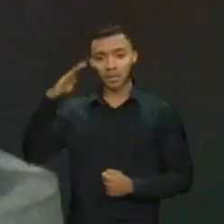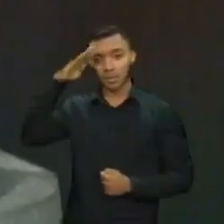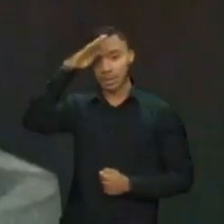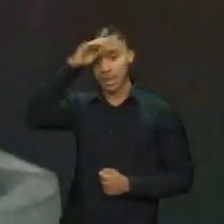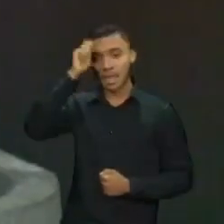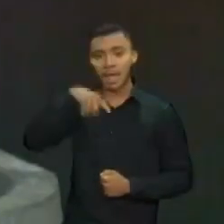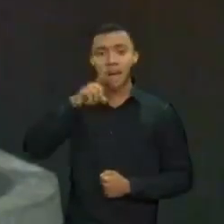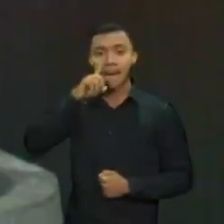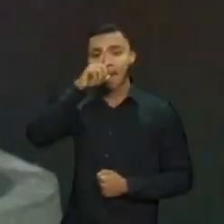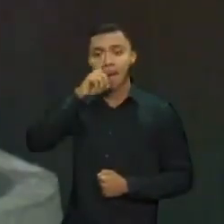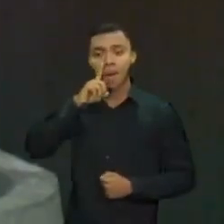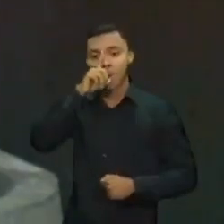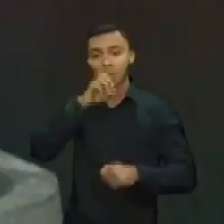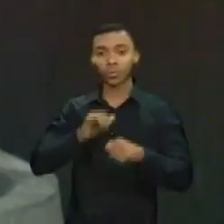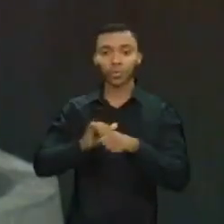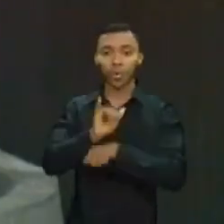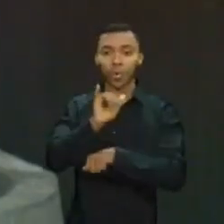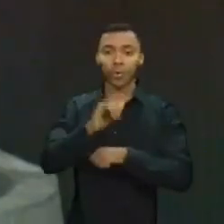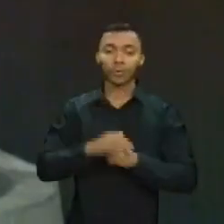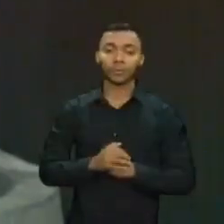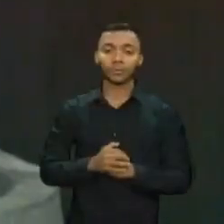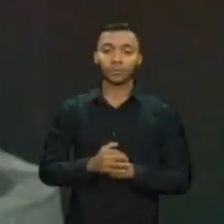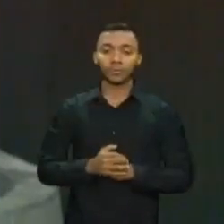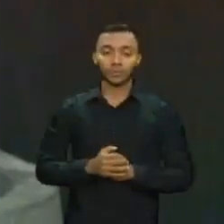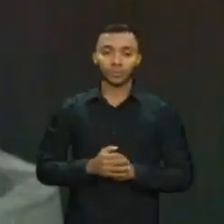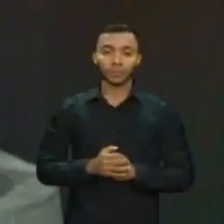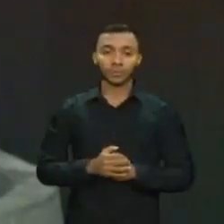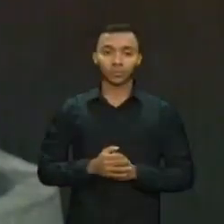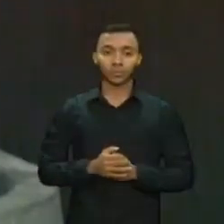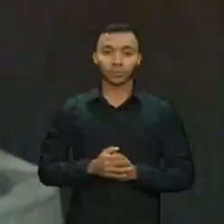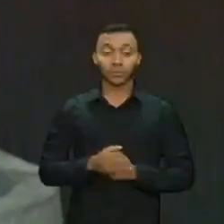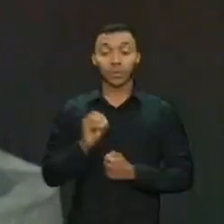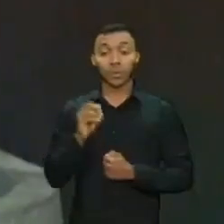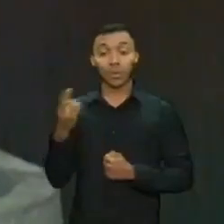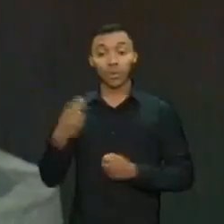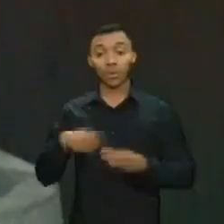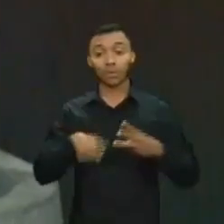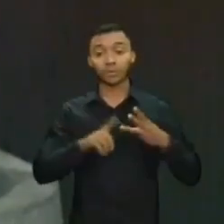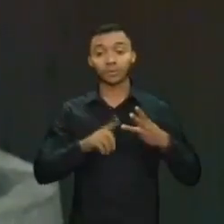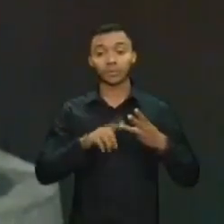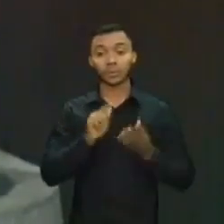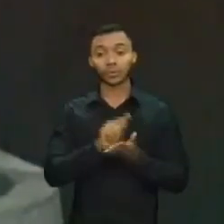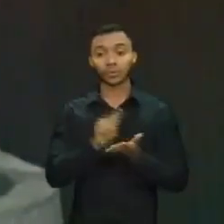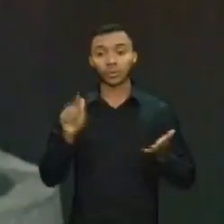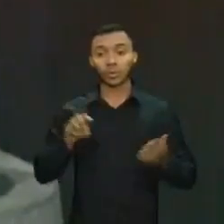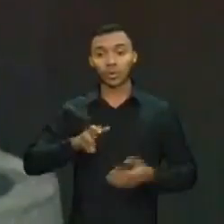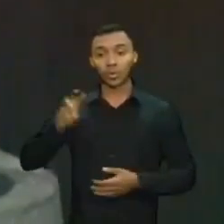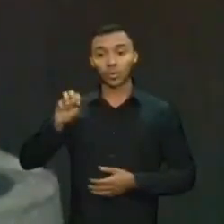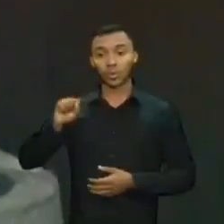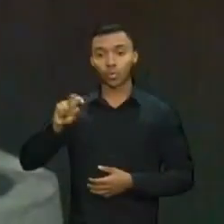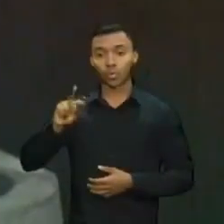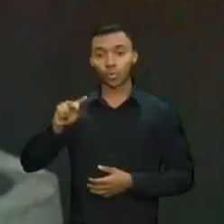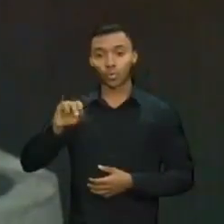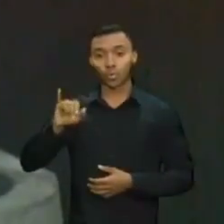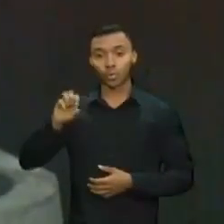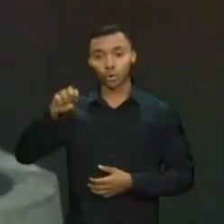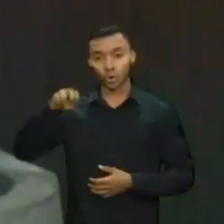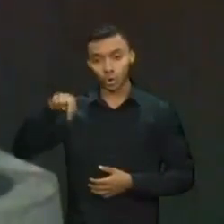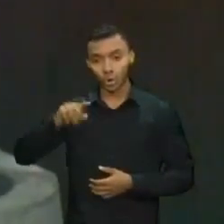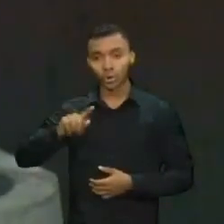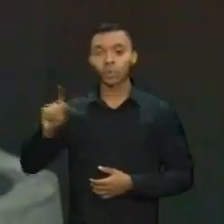Mais do que isso, você pega o Washington Post, você pega o Clarim, El